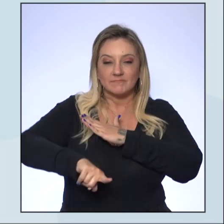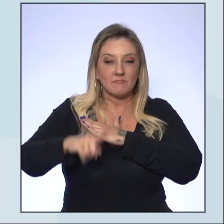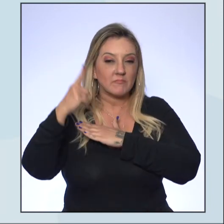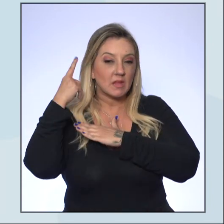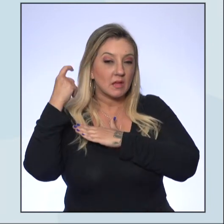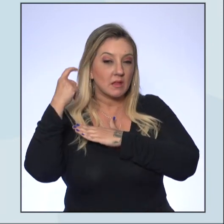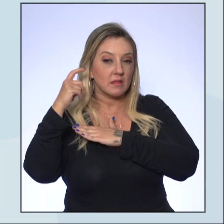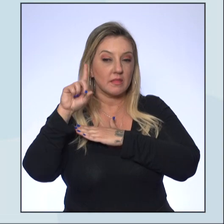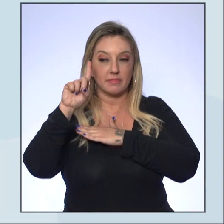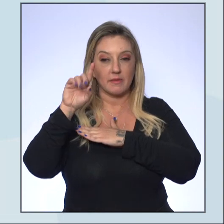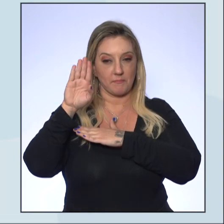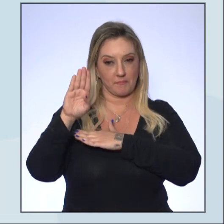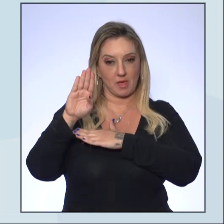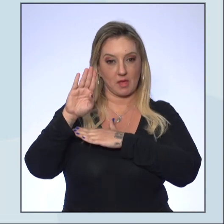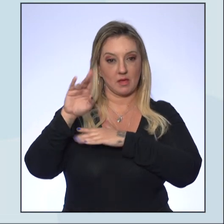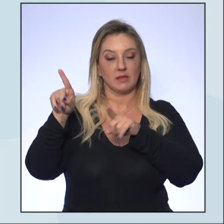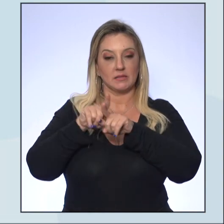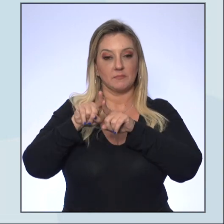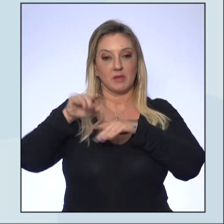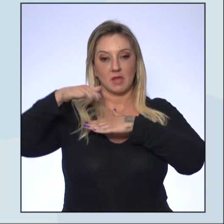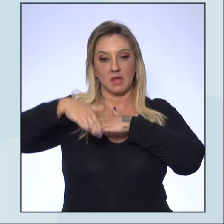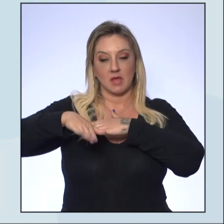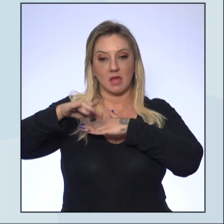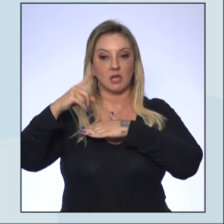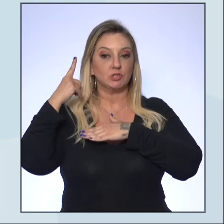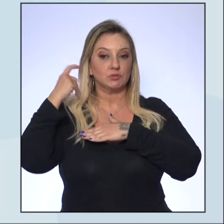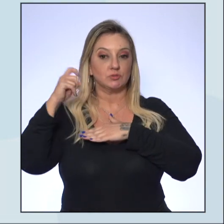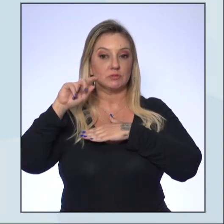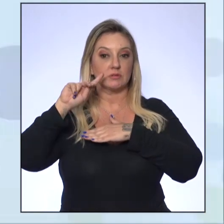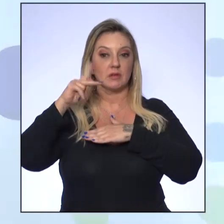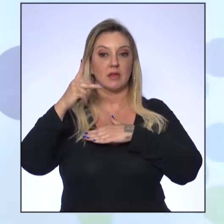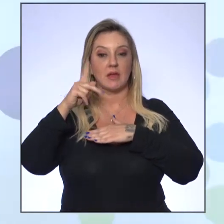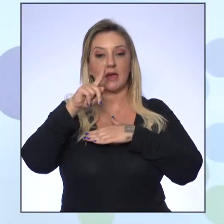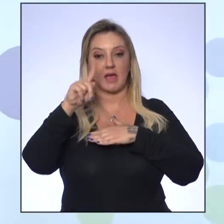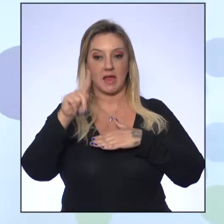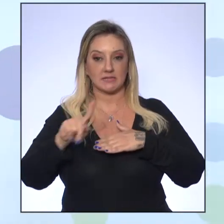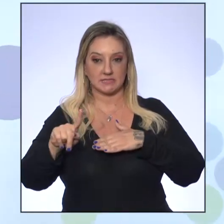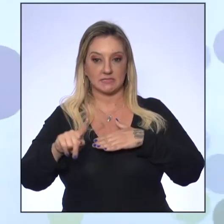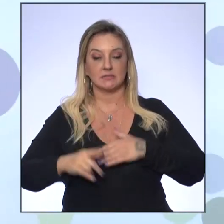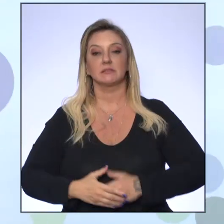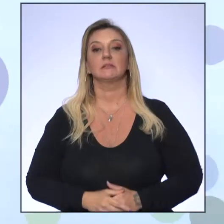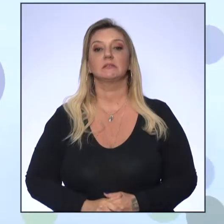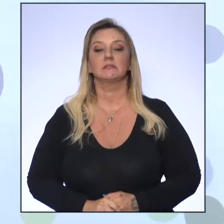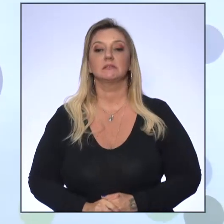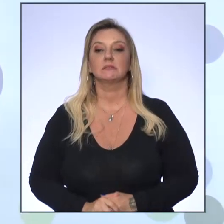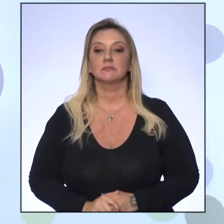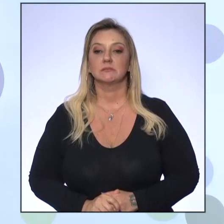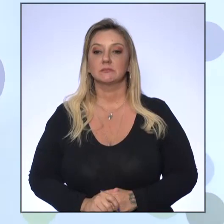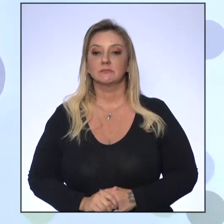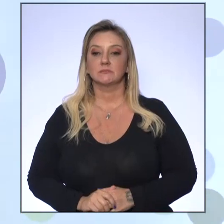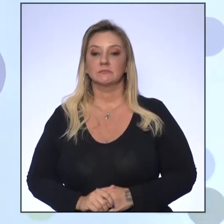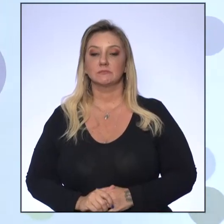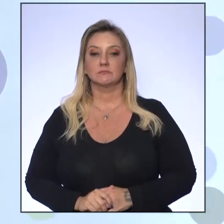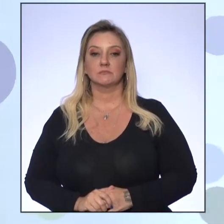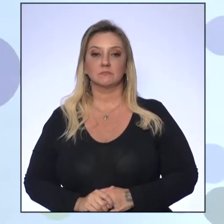intensidade sonora, decibéis, e da sua frequência sonora em hertz. Muito bem. Então, o que acontece? É uma questão que